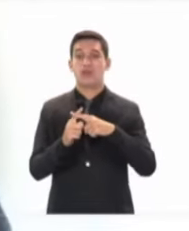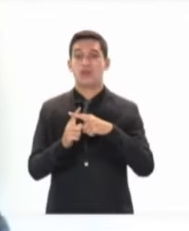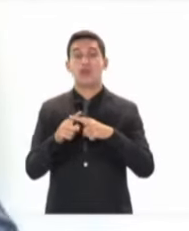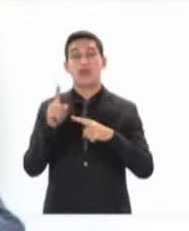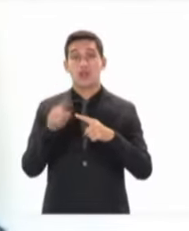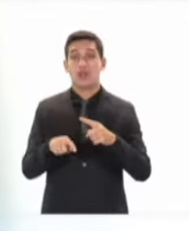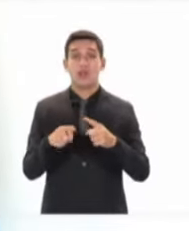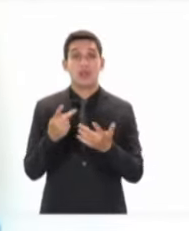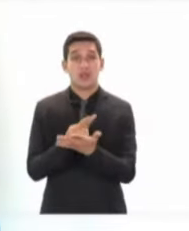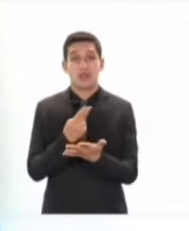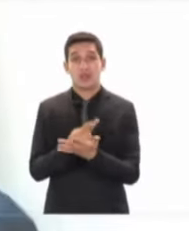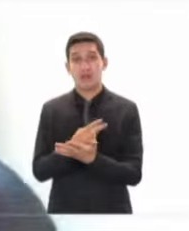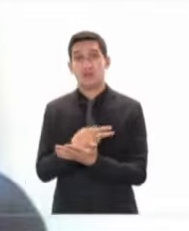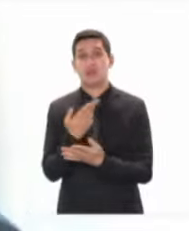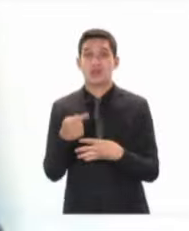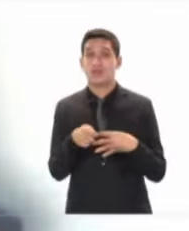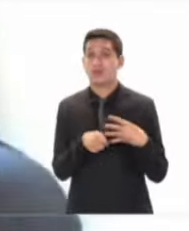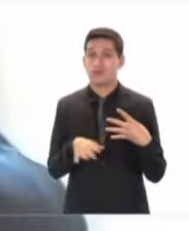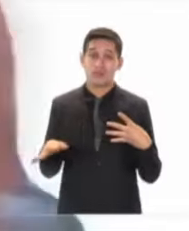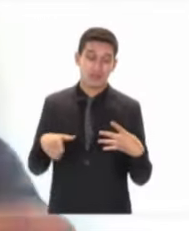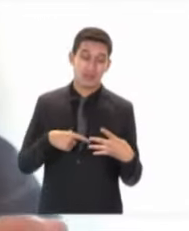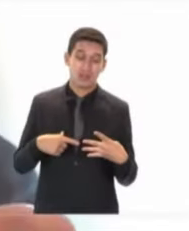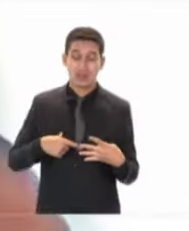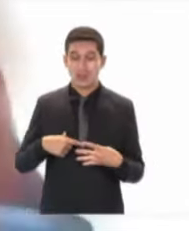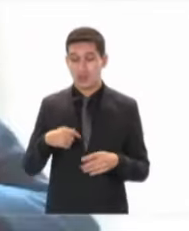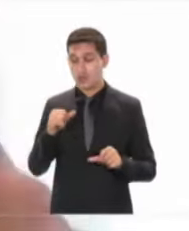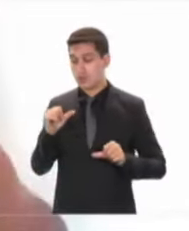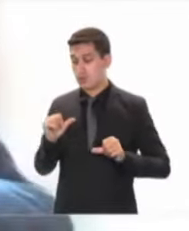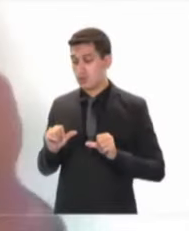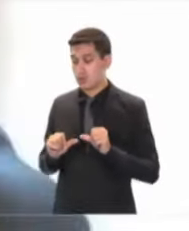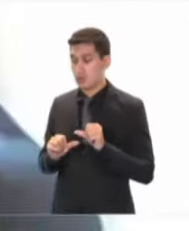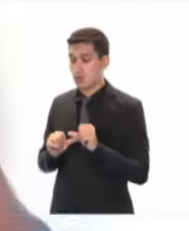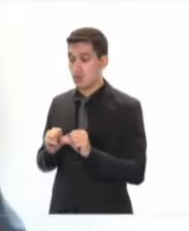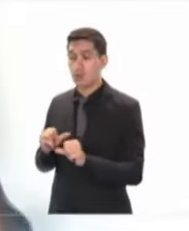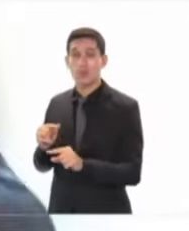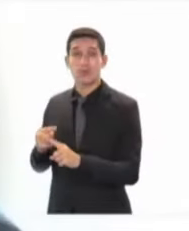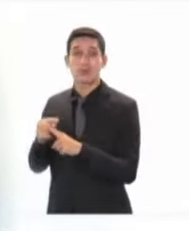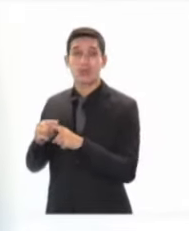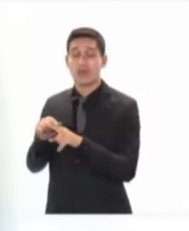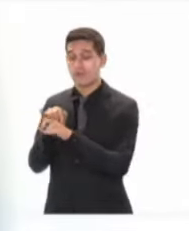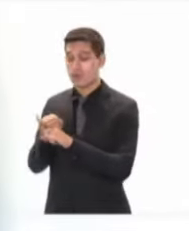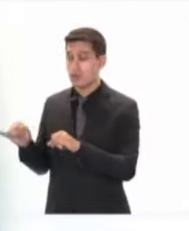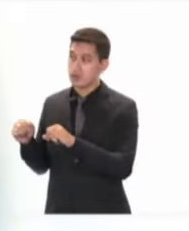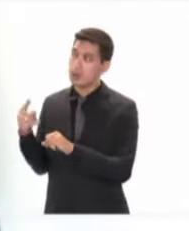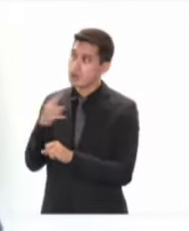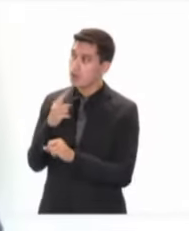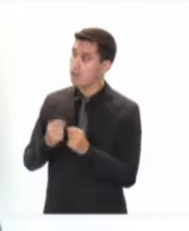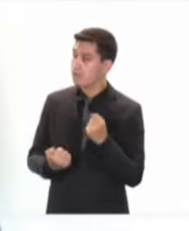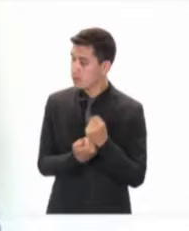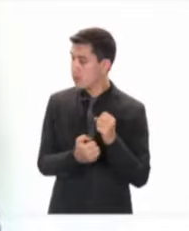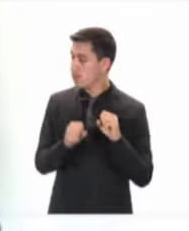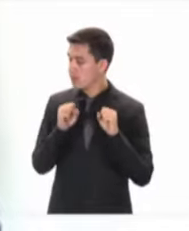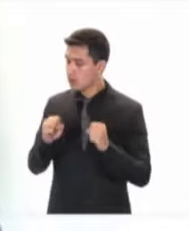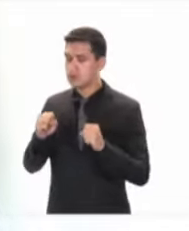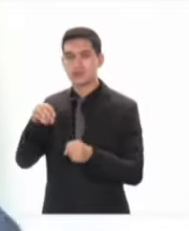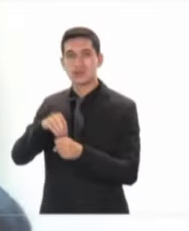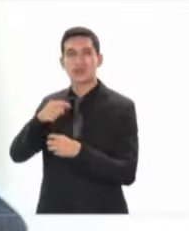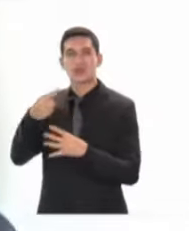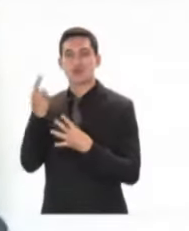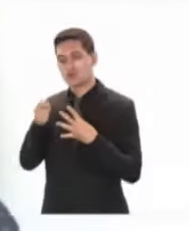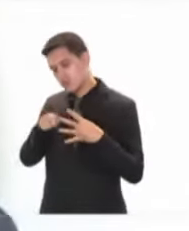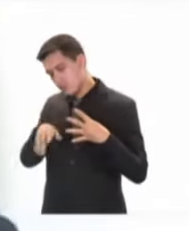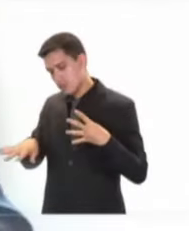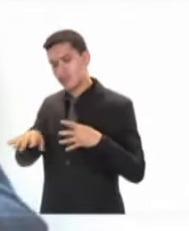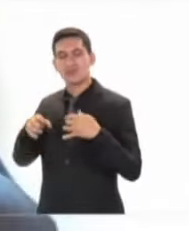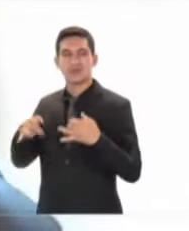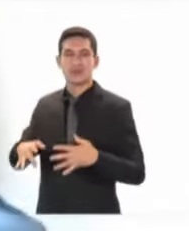ilícito, a jurisprudência se inclinava por dizer que era admitido esse tipo de impulsionamento. E então,